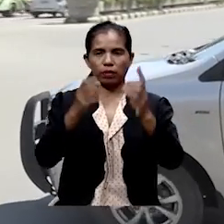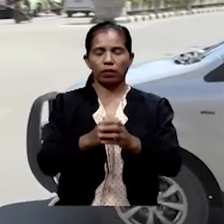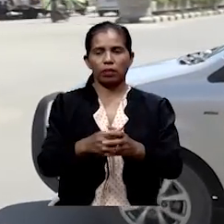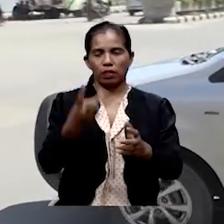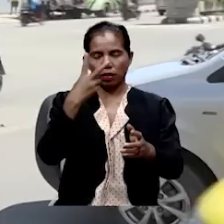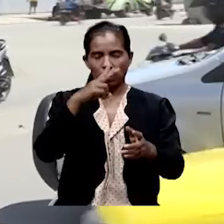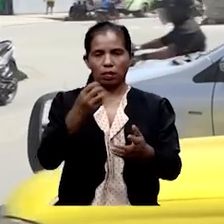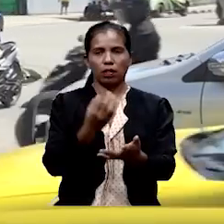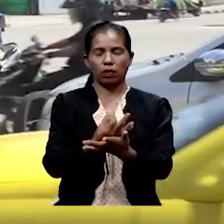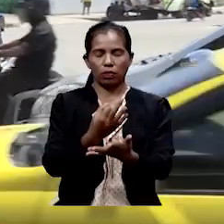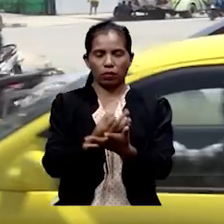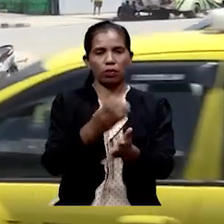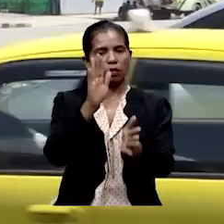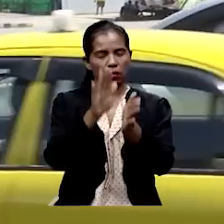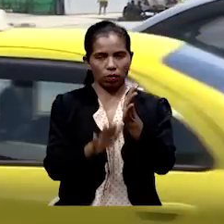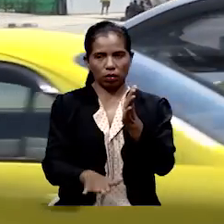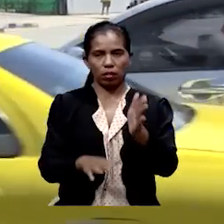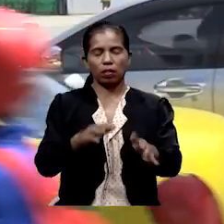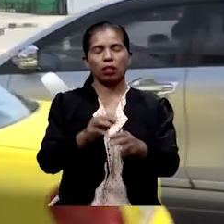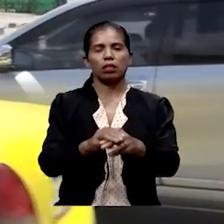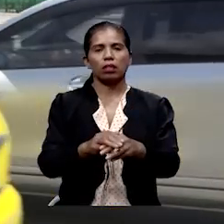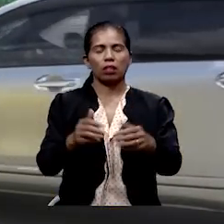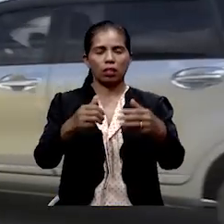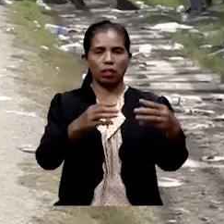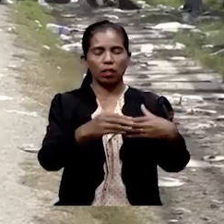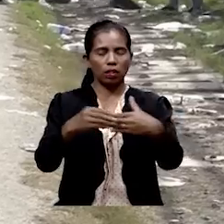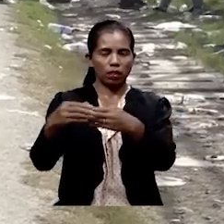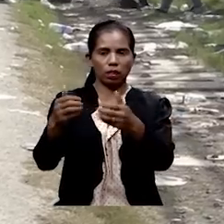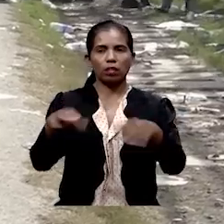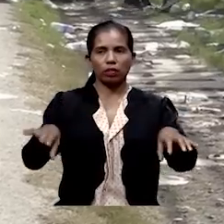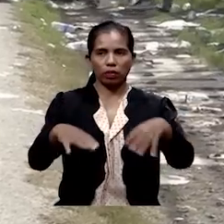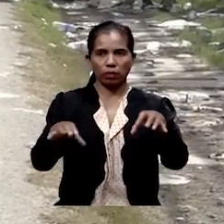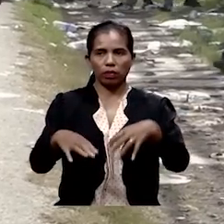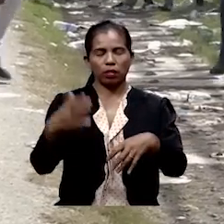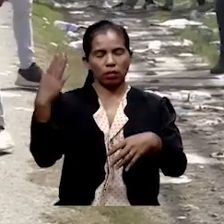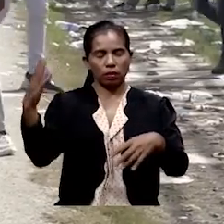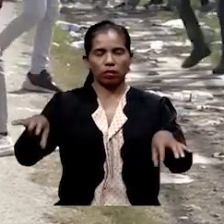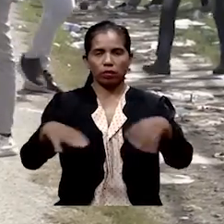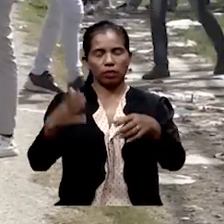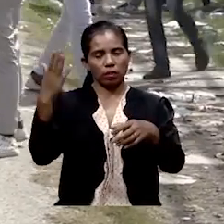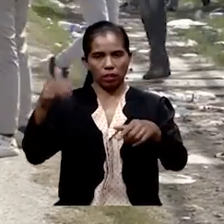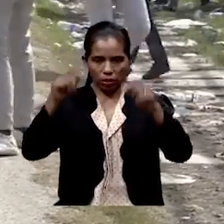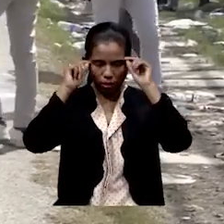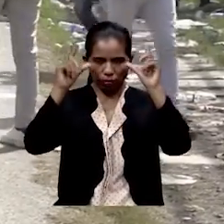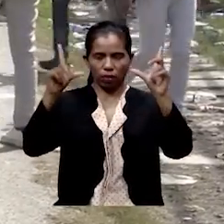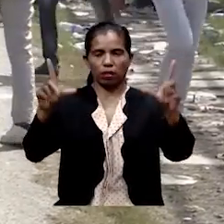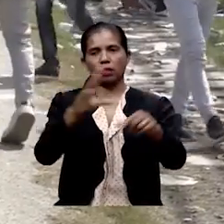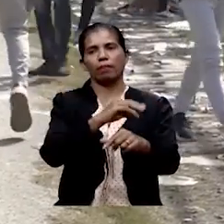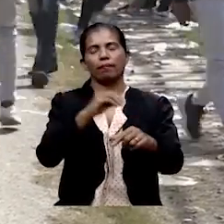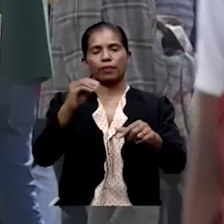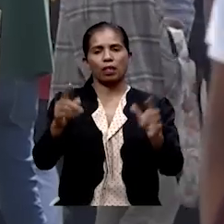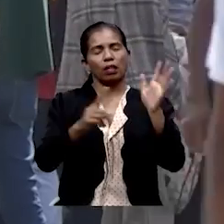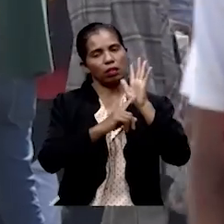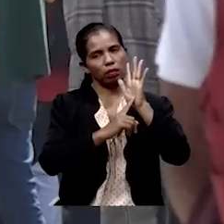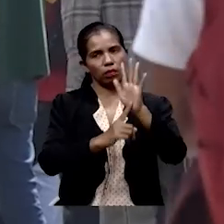ao salário mínimo, a autoridade competente sira neve serviço do assunto trabalhador e a Timor-Leste, mostra